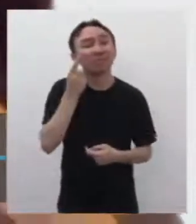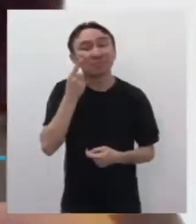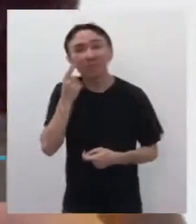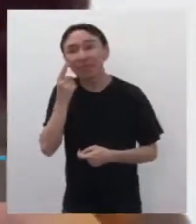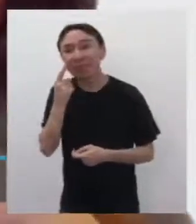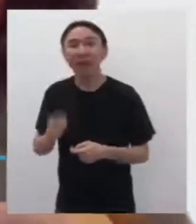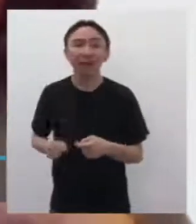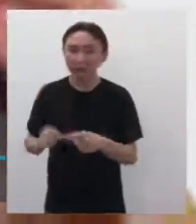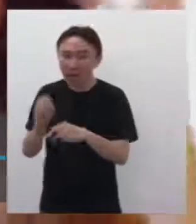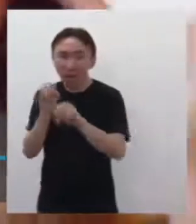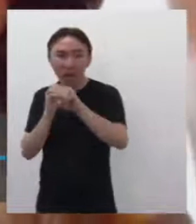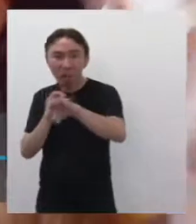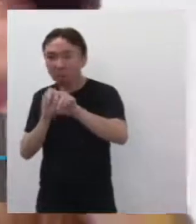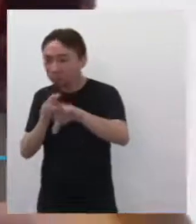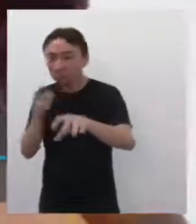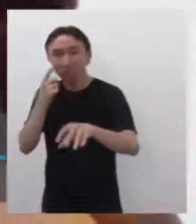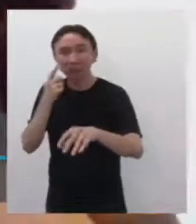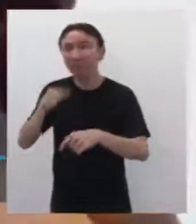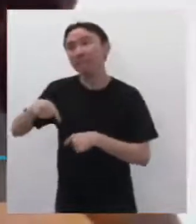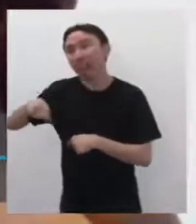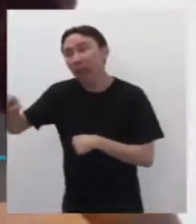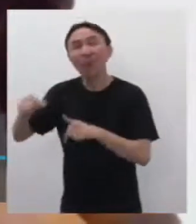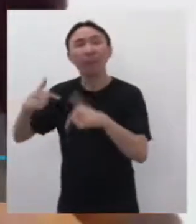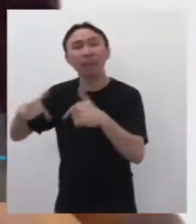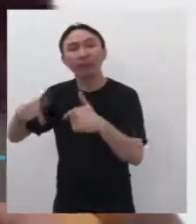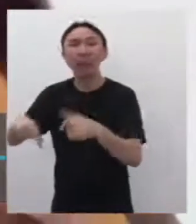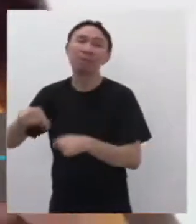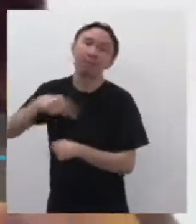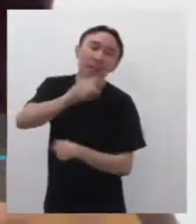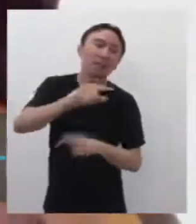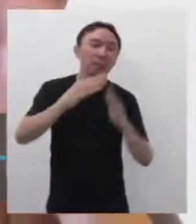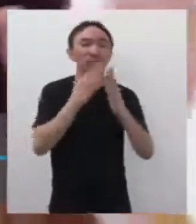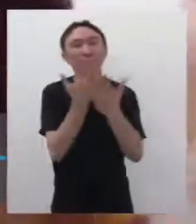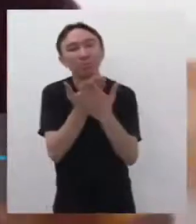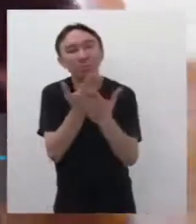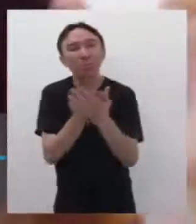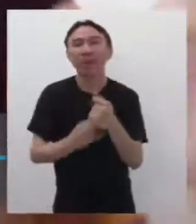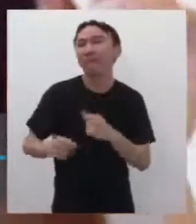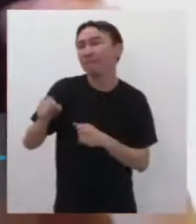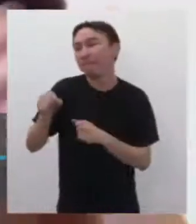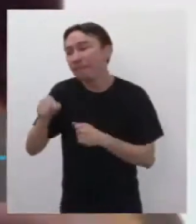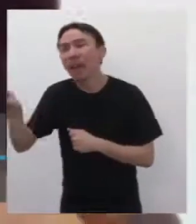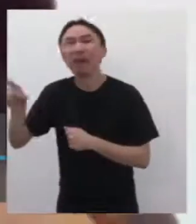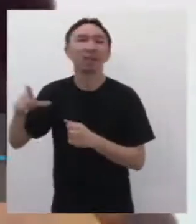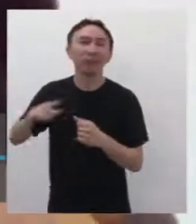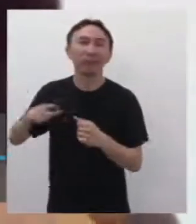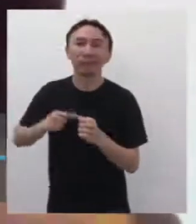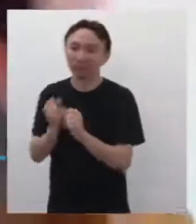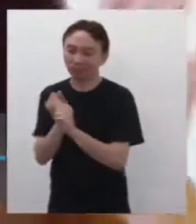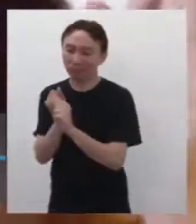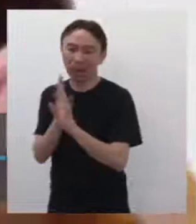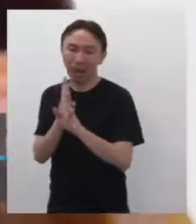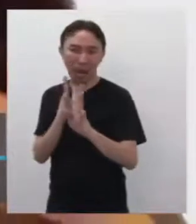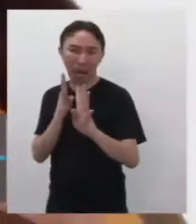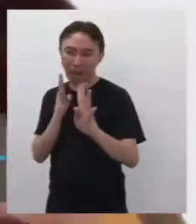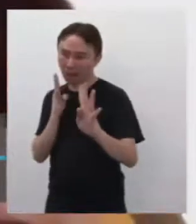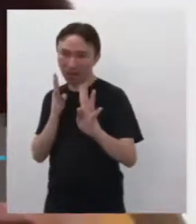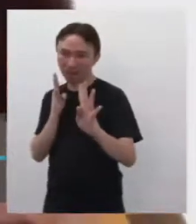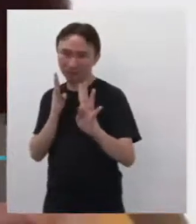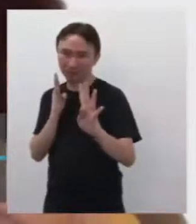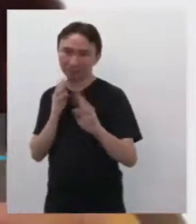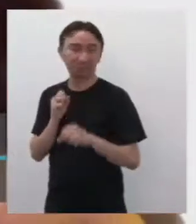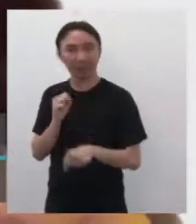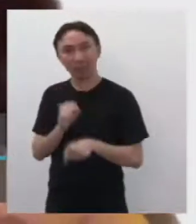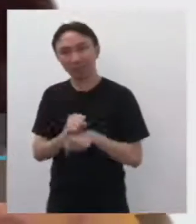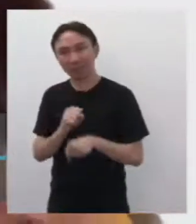hora que está indo para o trabalho, uma aula na hora que está indo para a escola, uma aula na hora que está ali na fila esperando alguma coisa, embora a gente não tenha ido